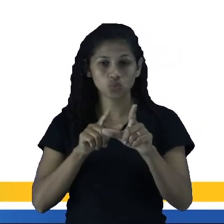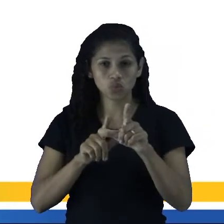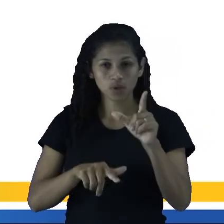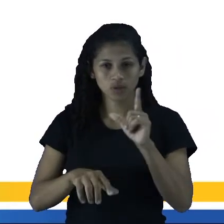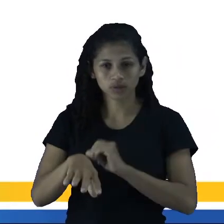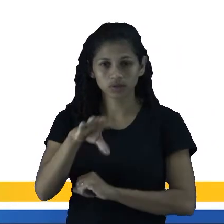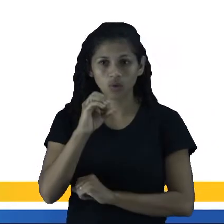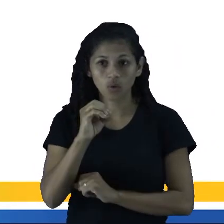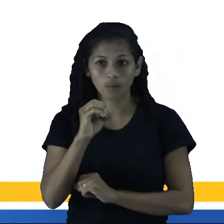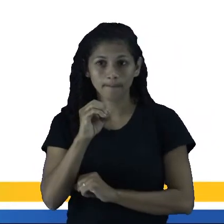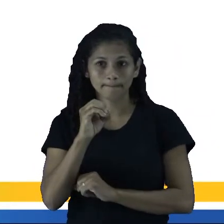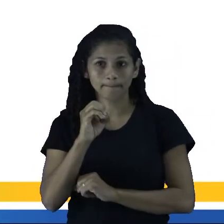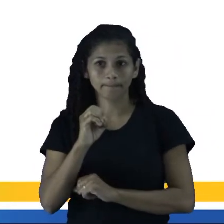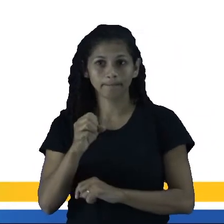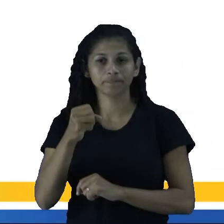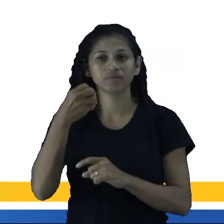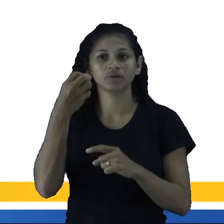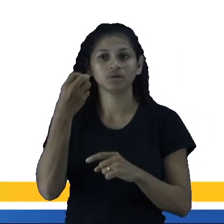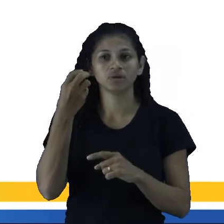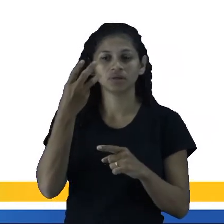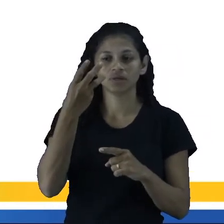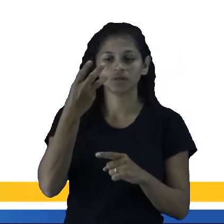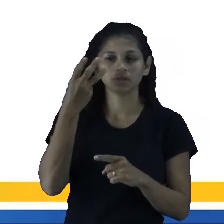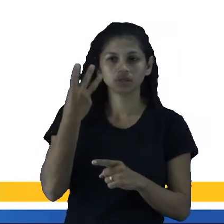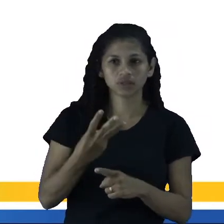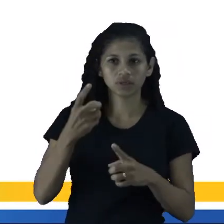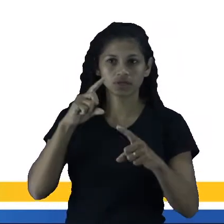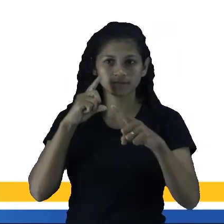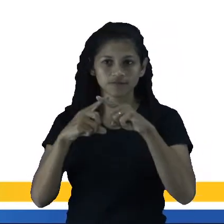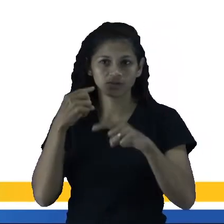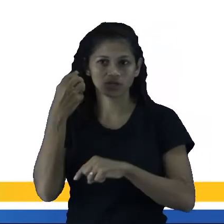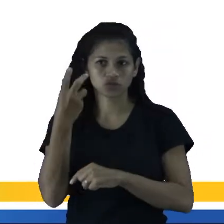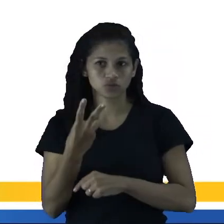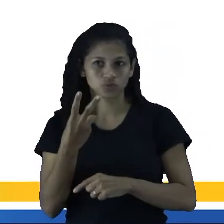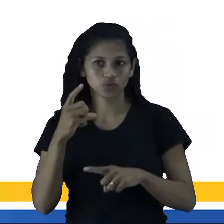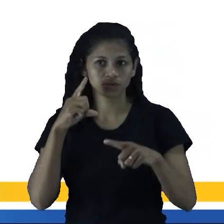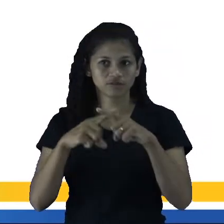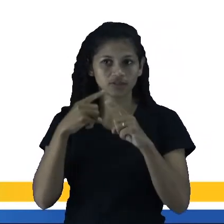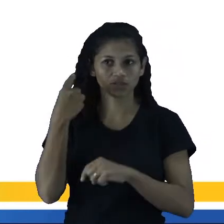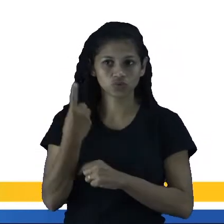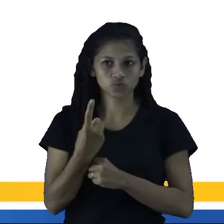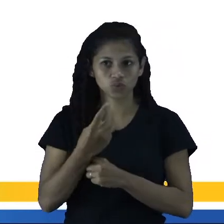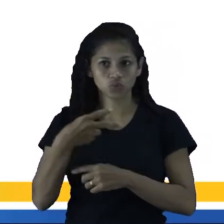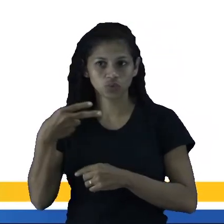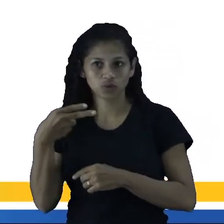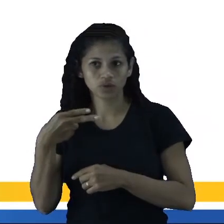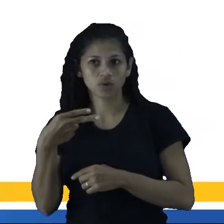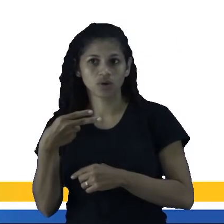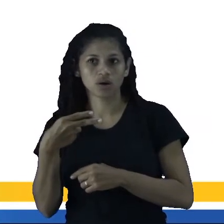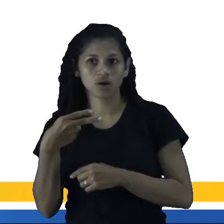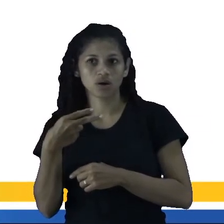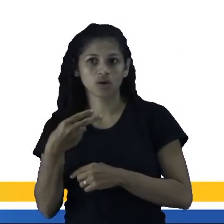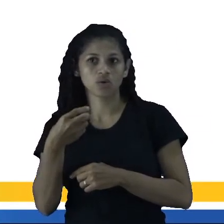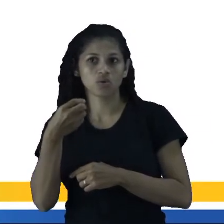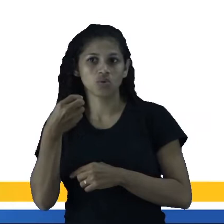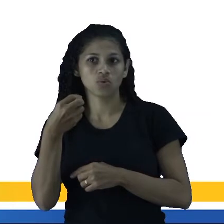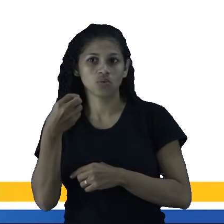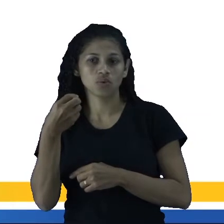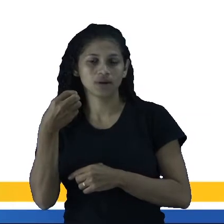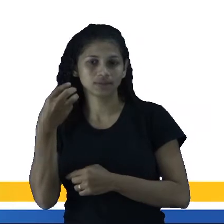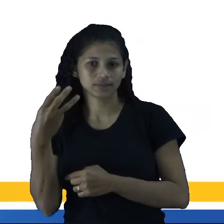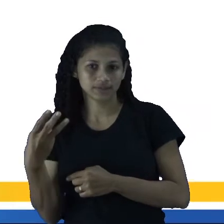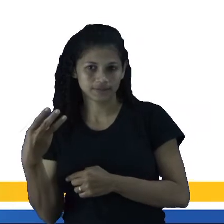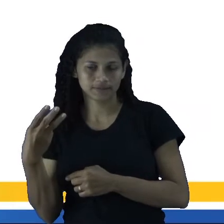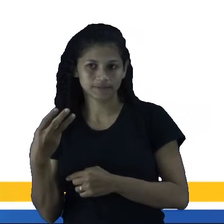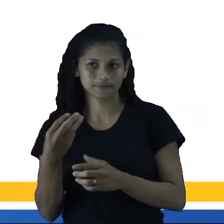ficar, então, 3 vezes 2 vezes 1, dividido por 2 vezes 1. Logo, isso aqui vai dar 3. Então, eu só vou conseguir ter